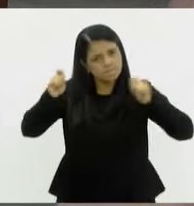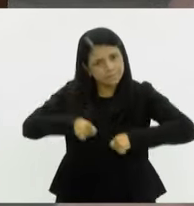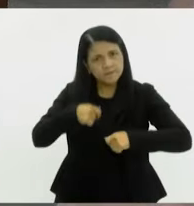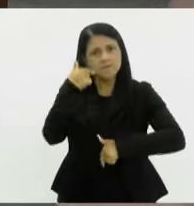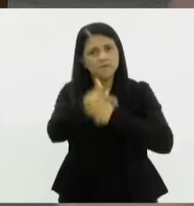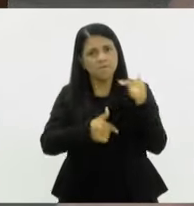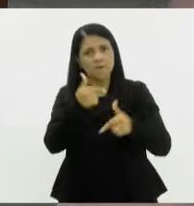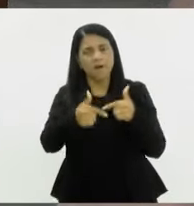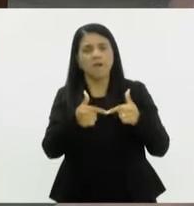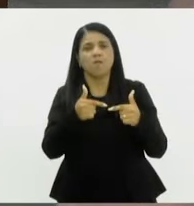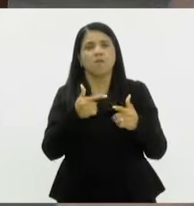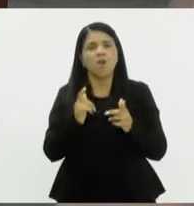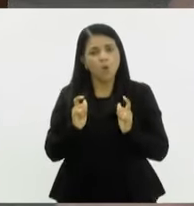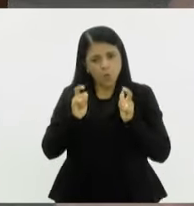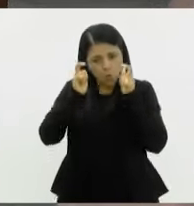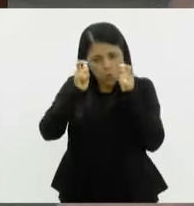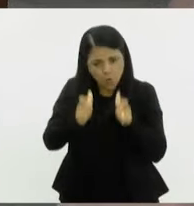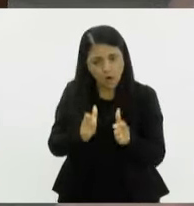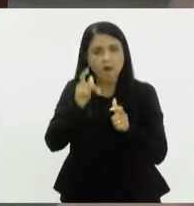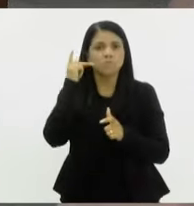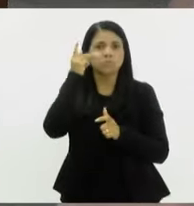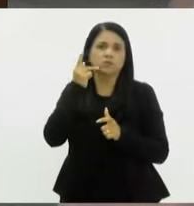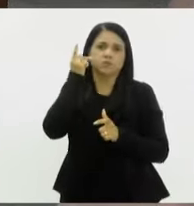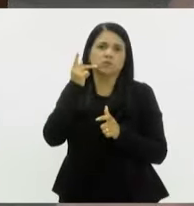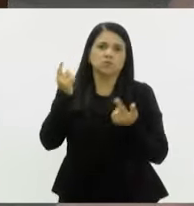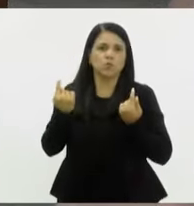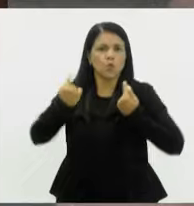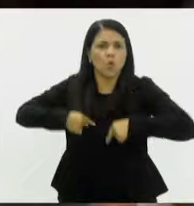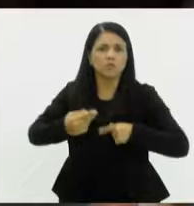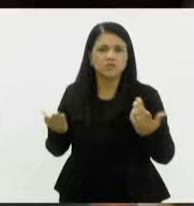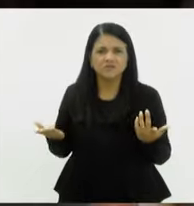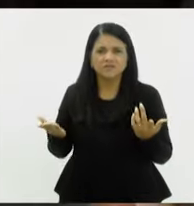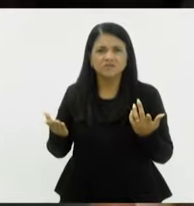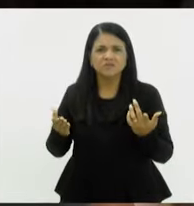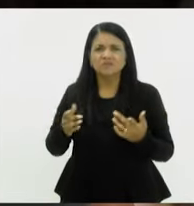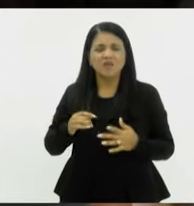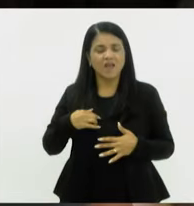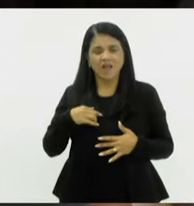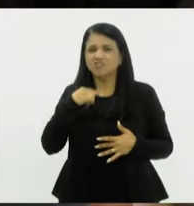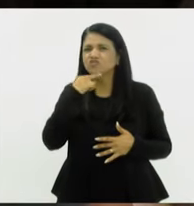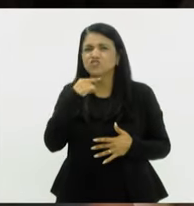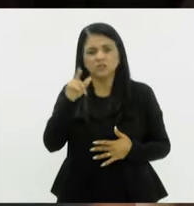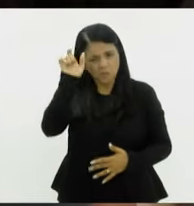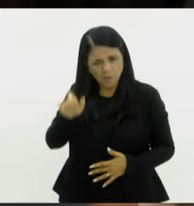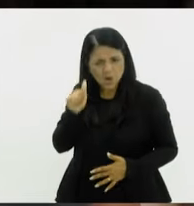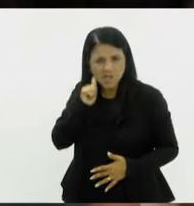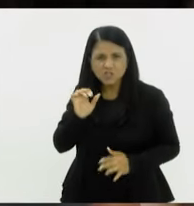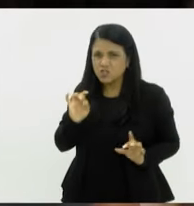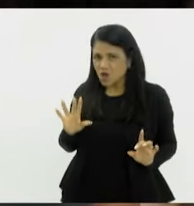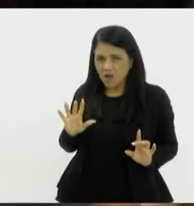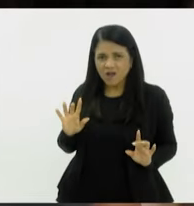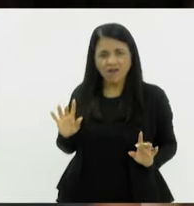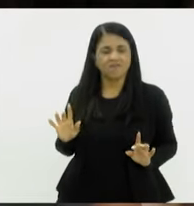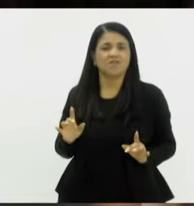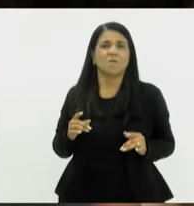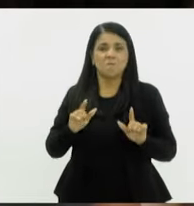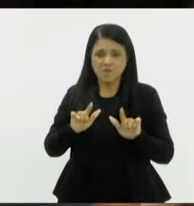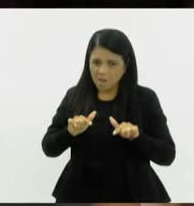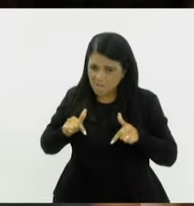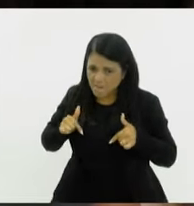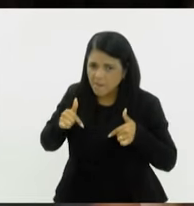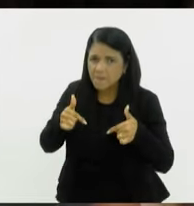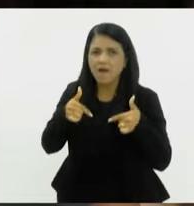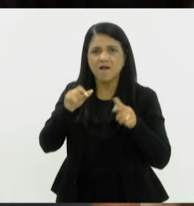nosso lugar na política então não basta ser mulher pra gente achar que tá bom tem que ser uma mulher que faça uma